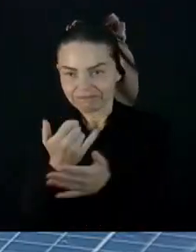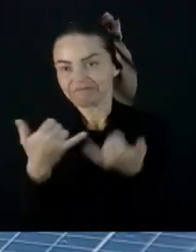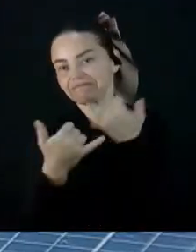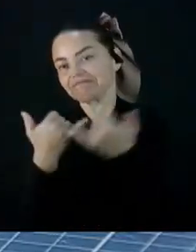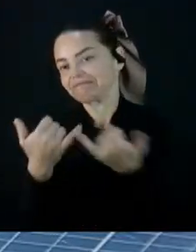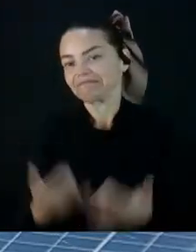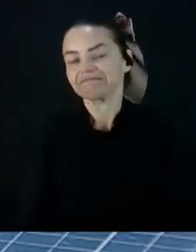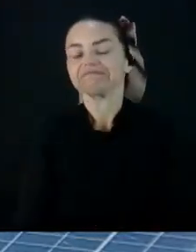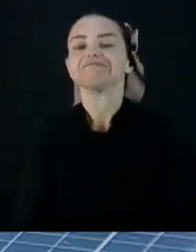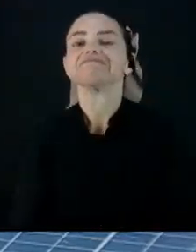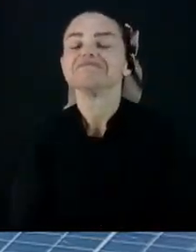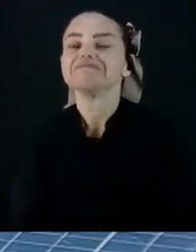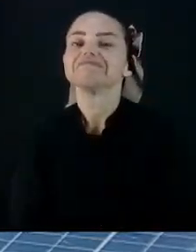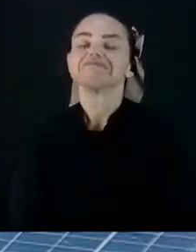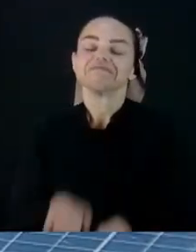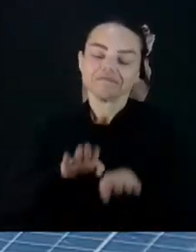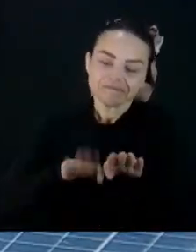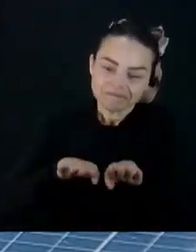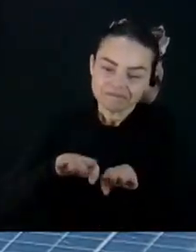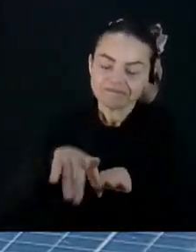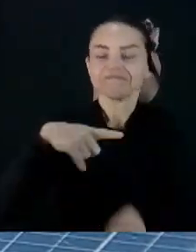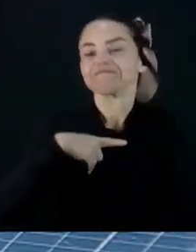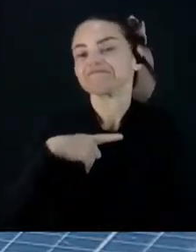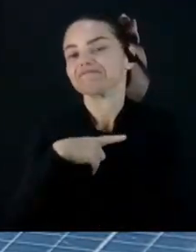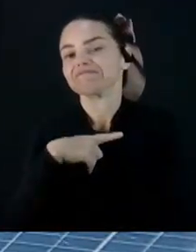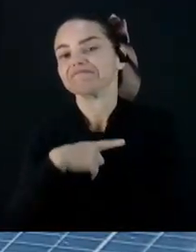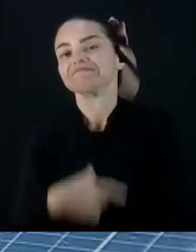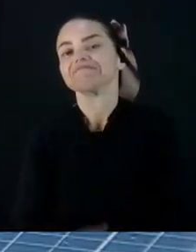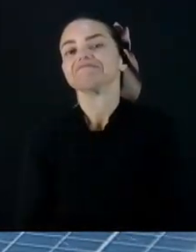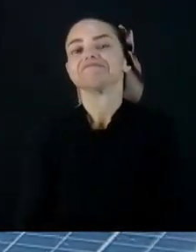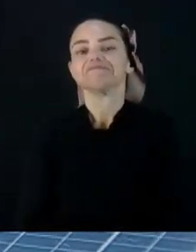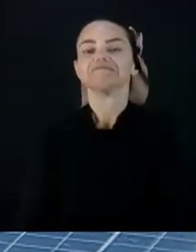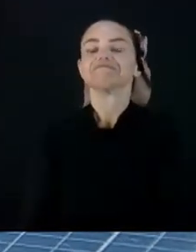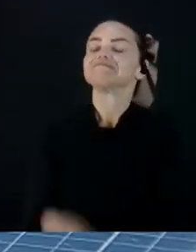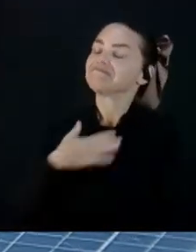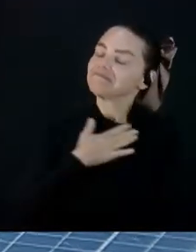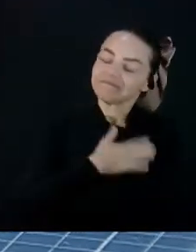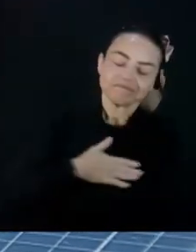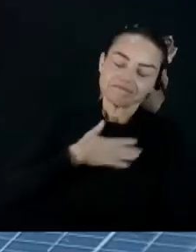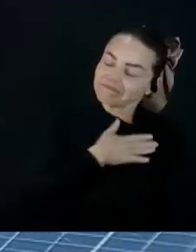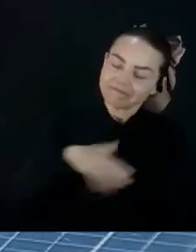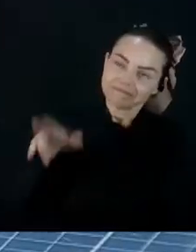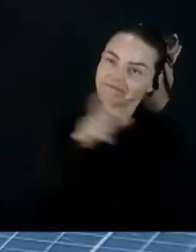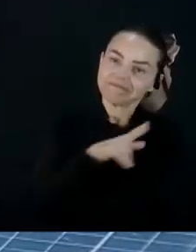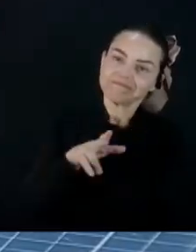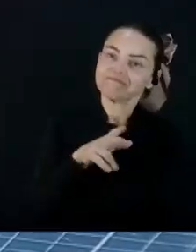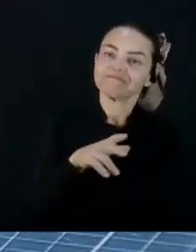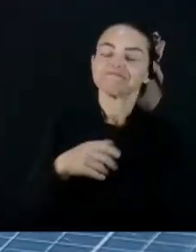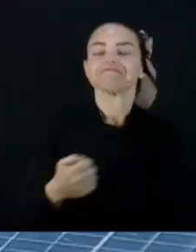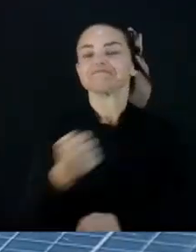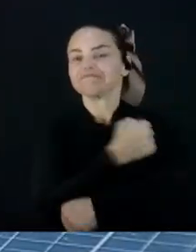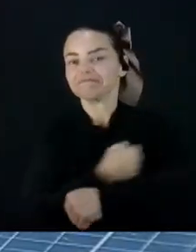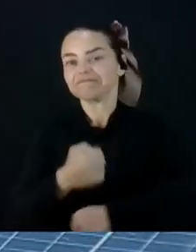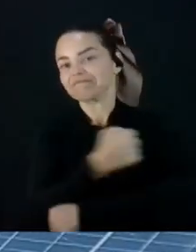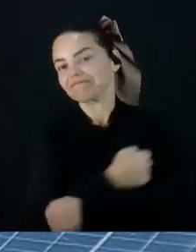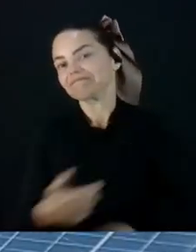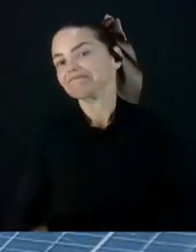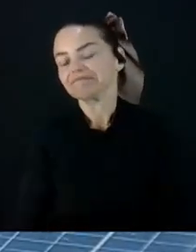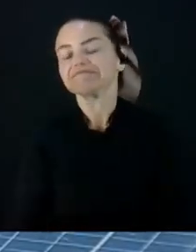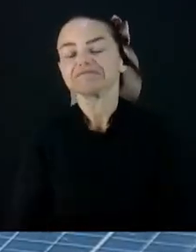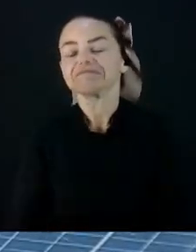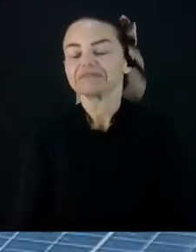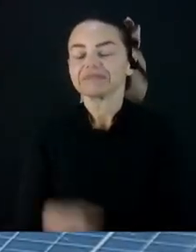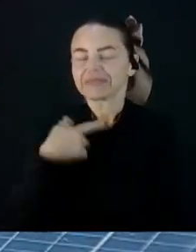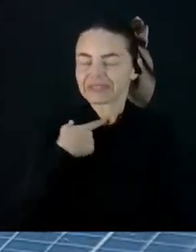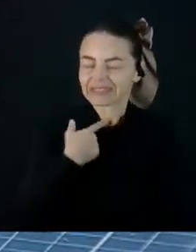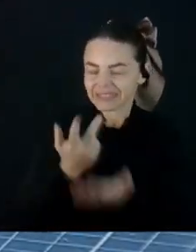os aviamentos que existem, né? E é uma coisa que a gente vai usar na cozinha. Então, assim, gente, se deu um errinho, ficou